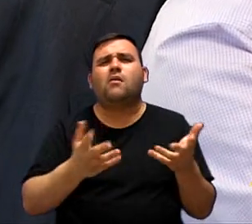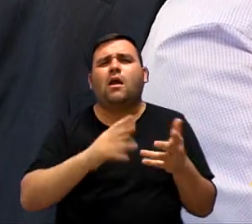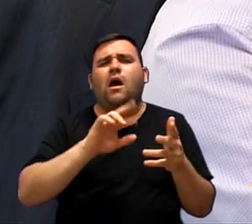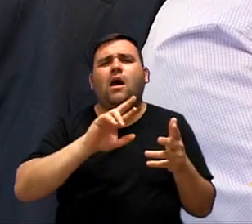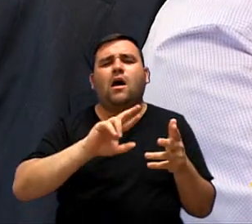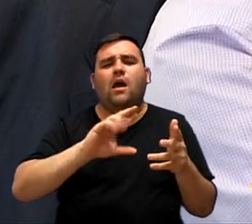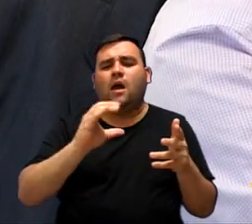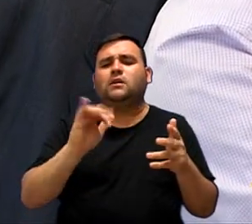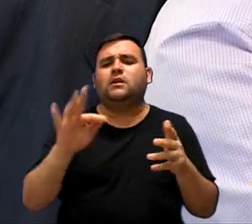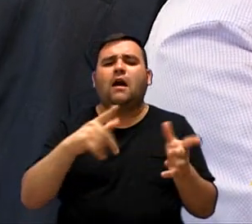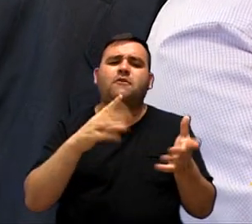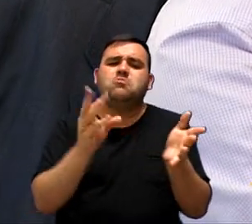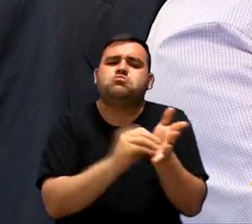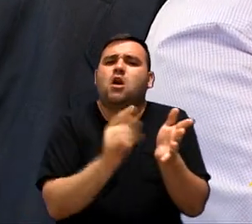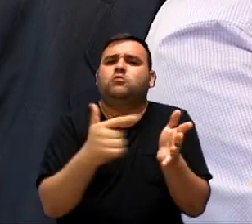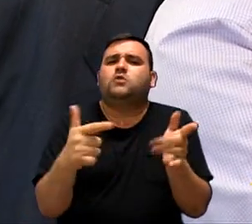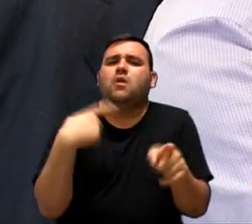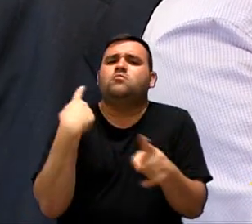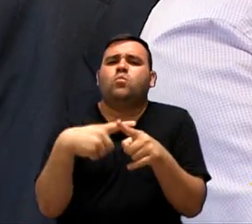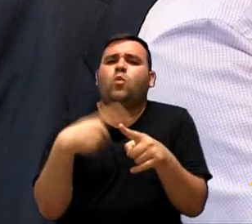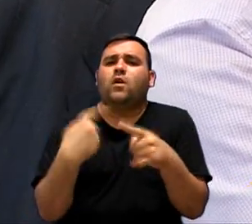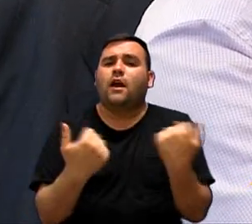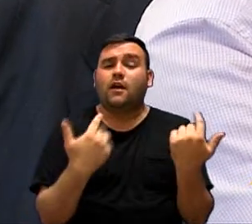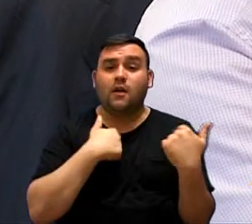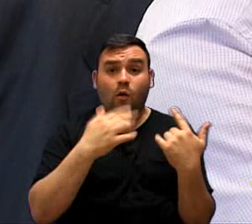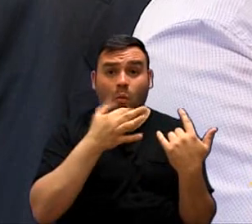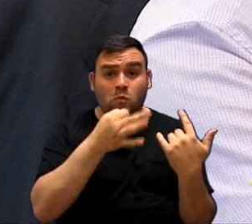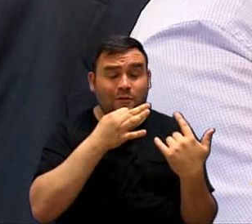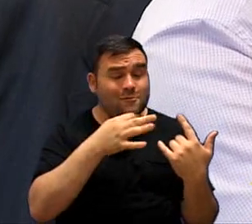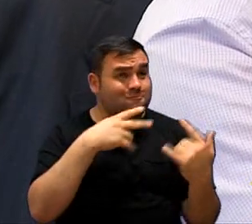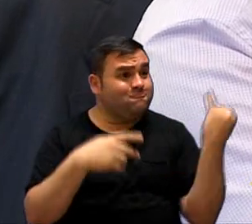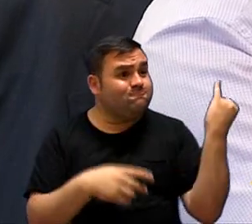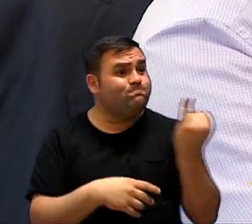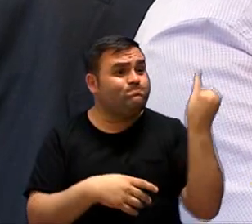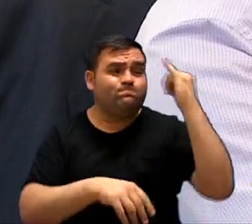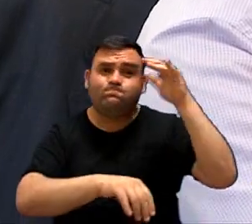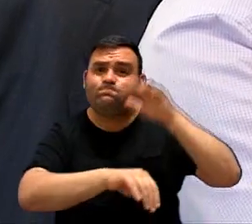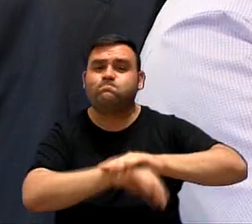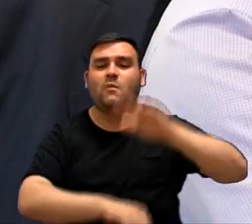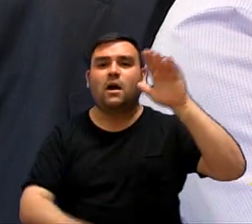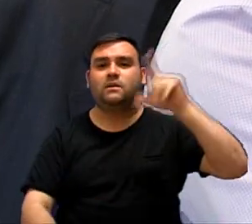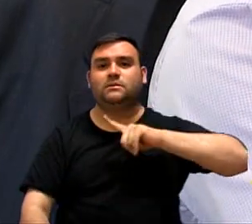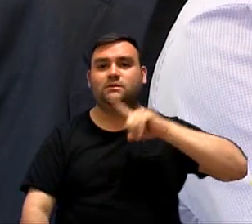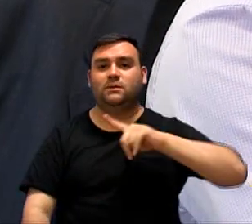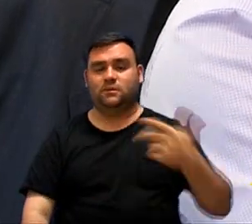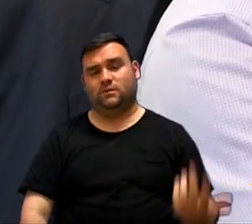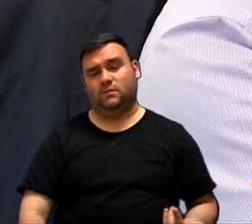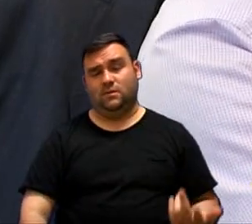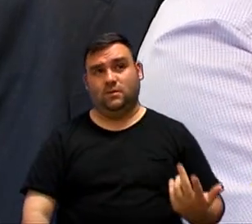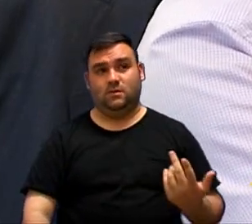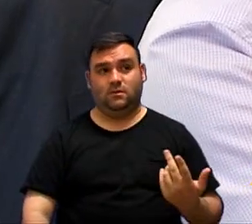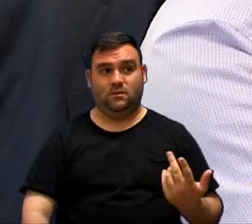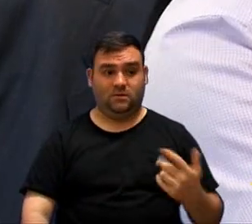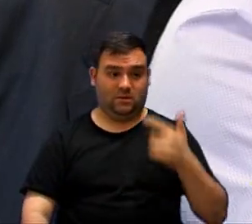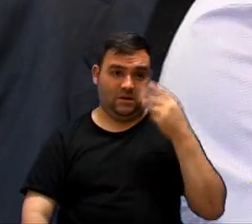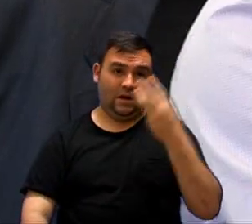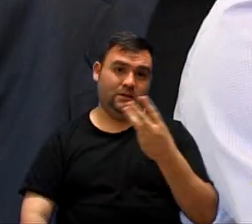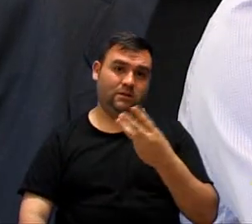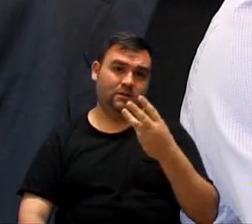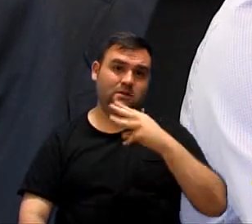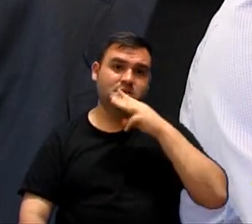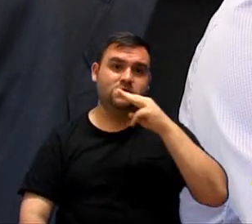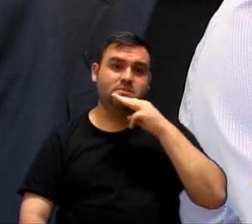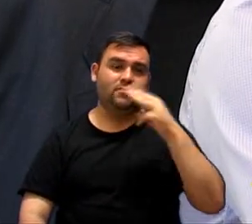pela CAF por qual motivo? Só por uma curiosidade mesmo, que, ao meu ver, é a obra mais importante aí em tela. Qual obra? A da 3 de março.